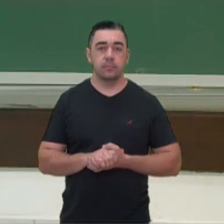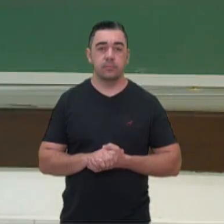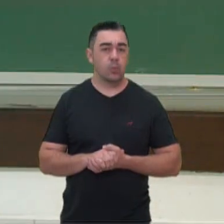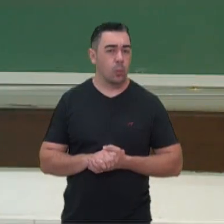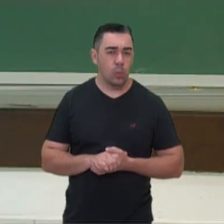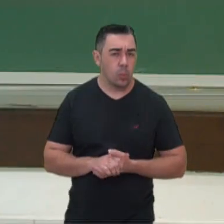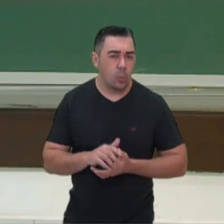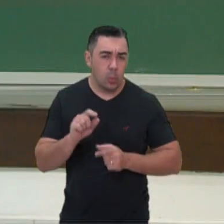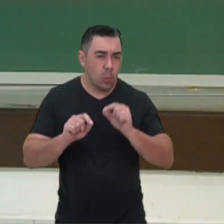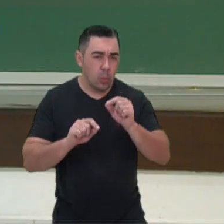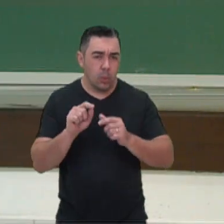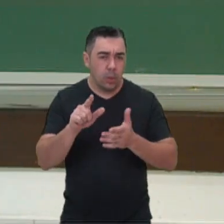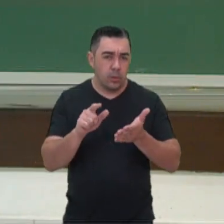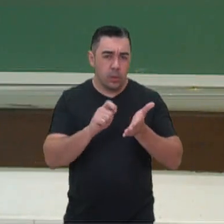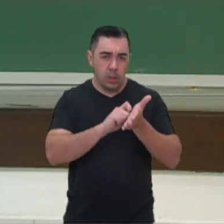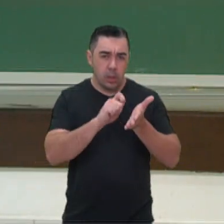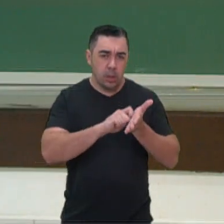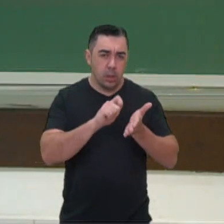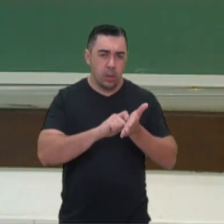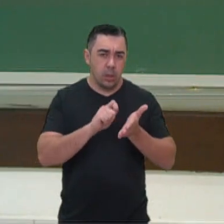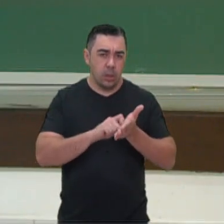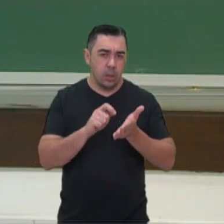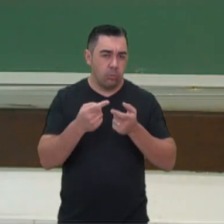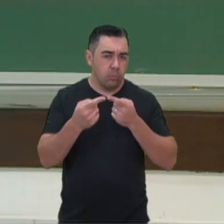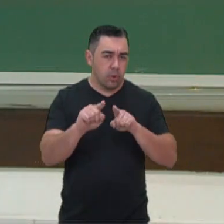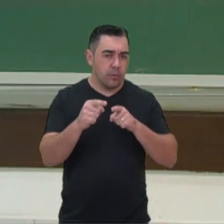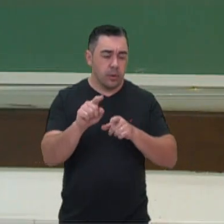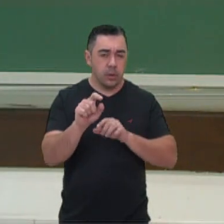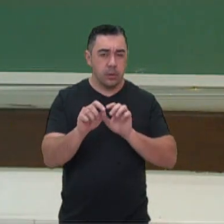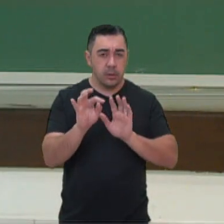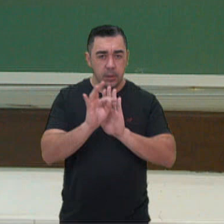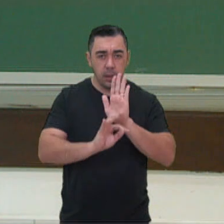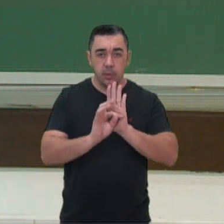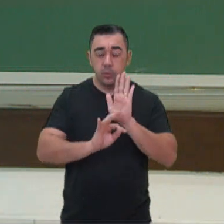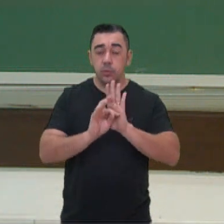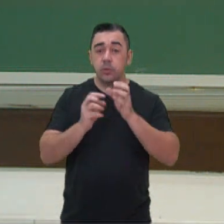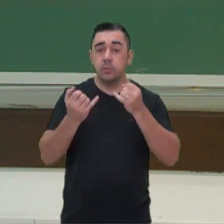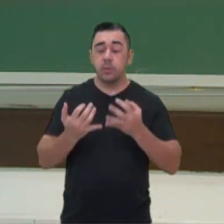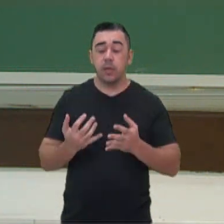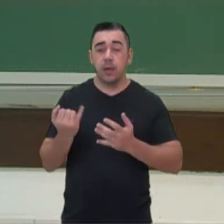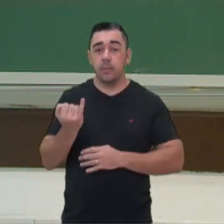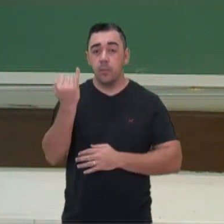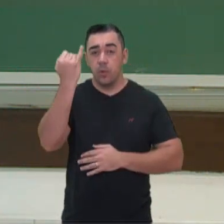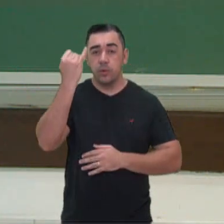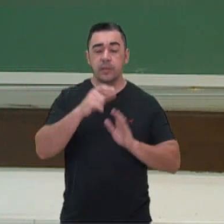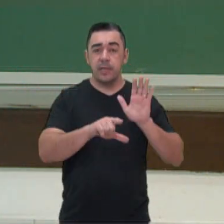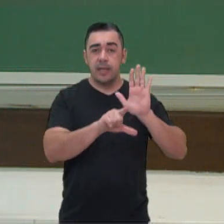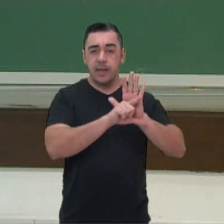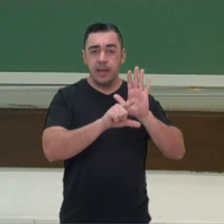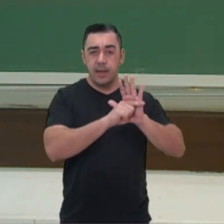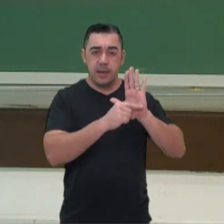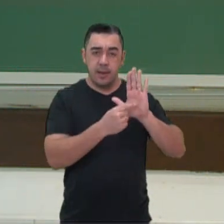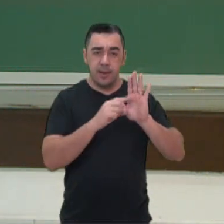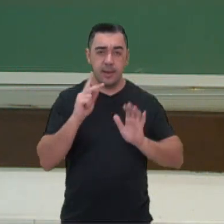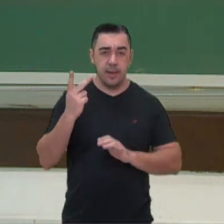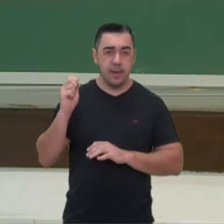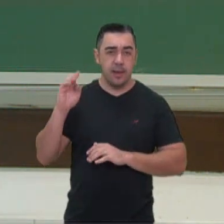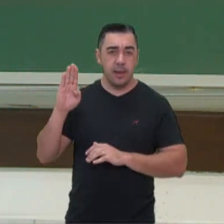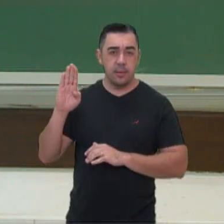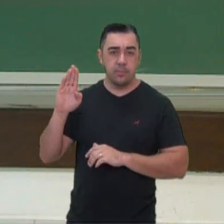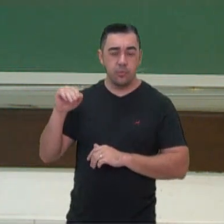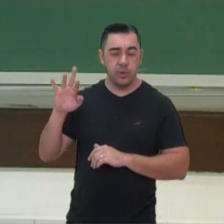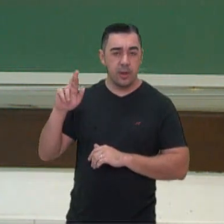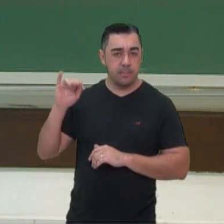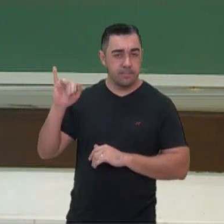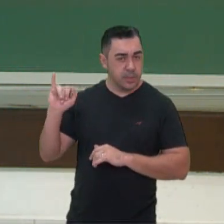O que você escreveu sobre essa provocação? Elabore um texto que explique a importância do Código de Hammurabi para a sociedade.